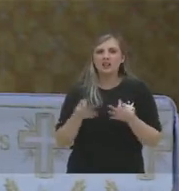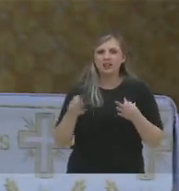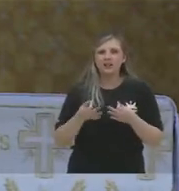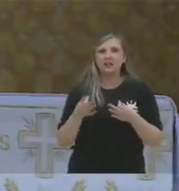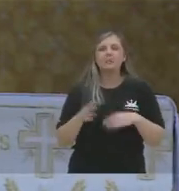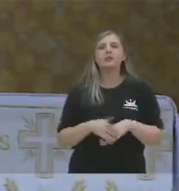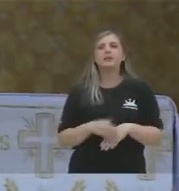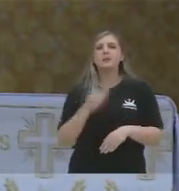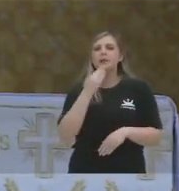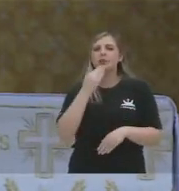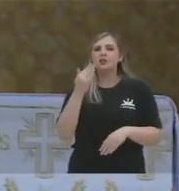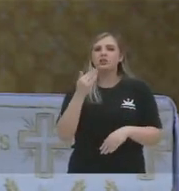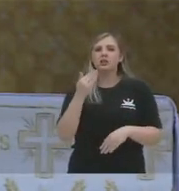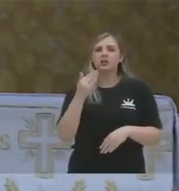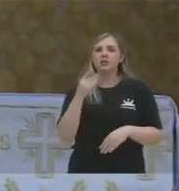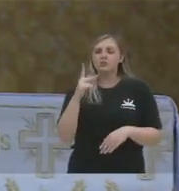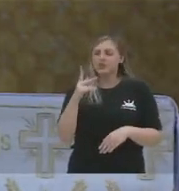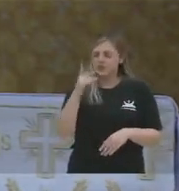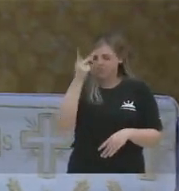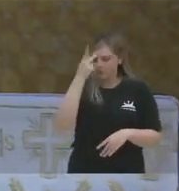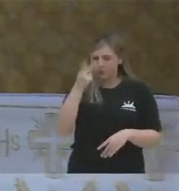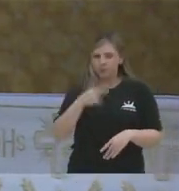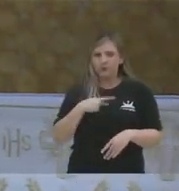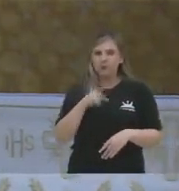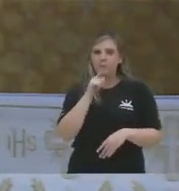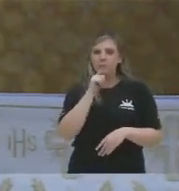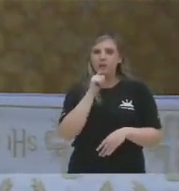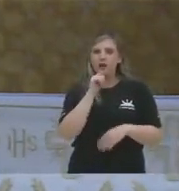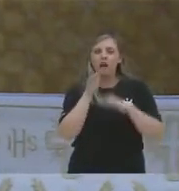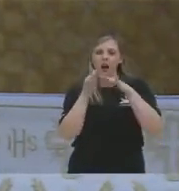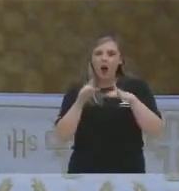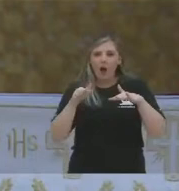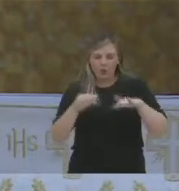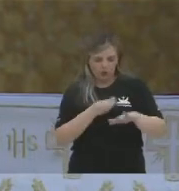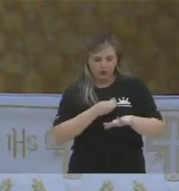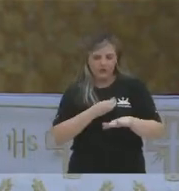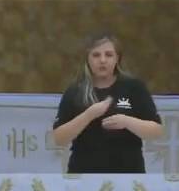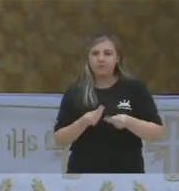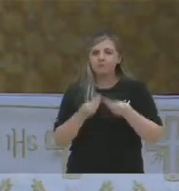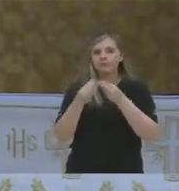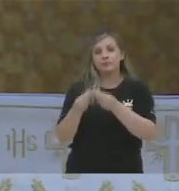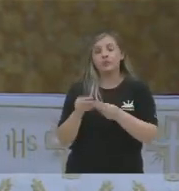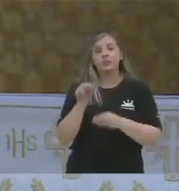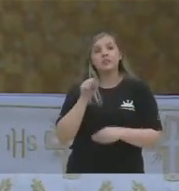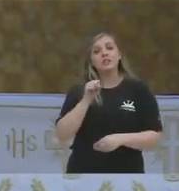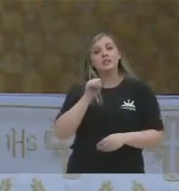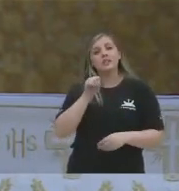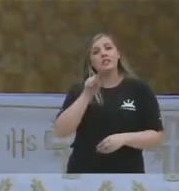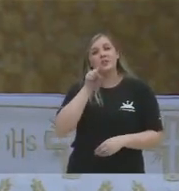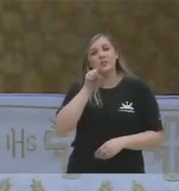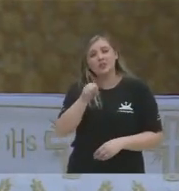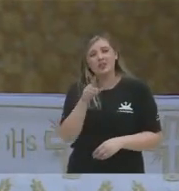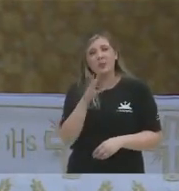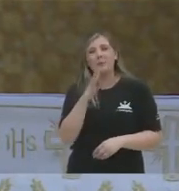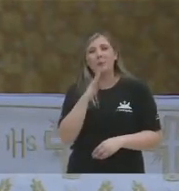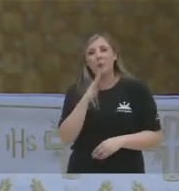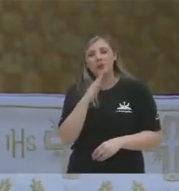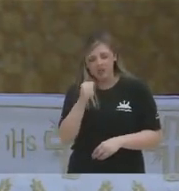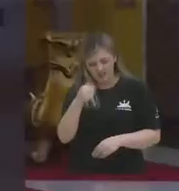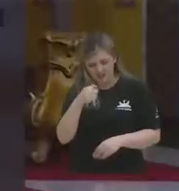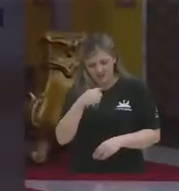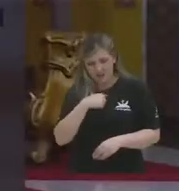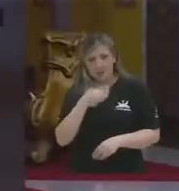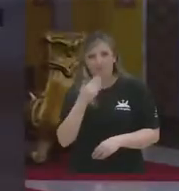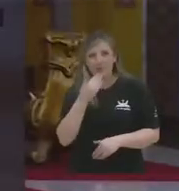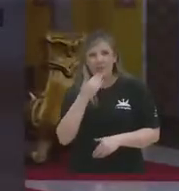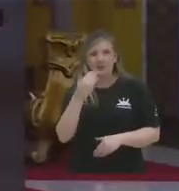te daria uma água viva. Se você me conhecesse, você pediria para mim uma água que